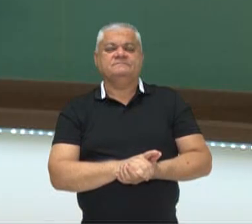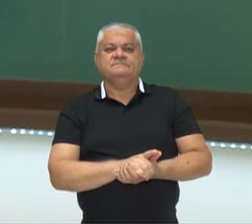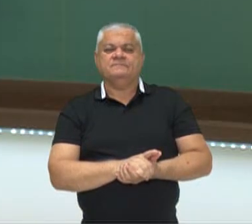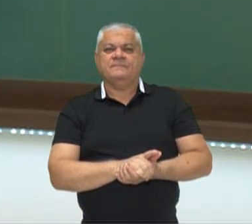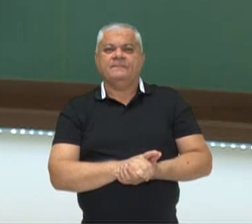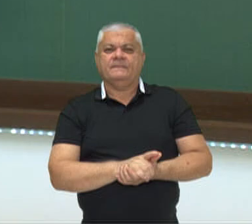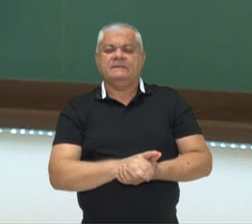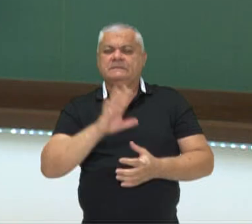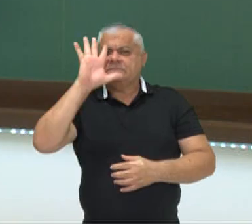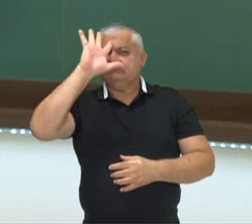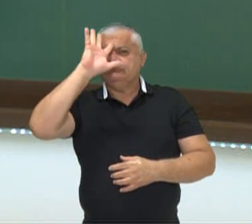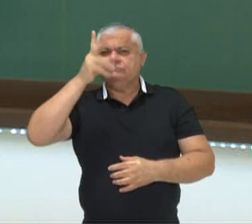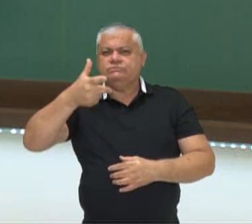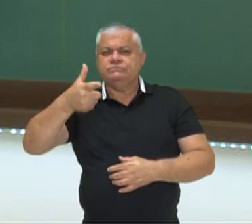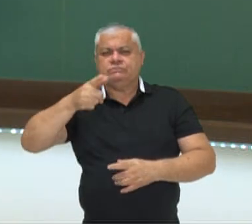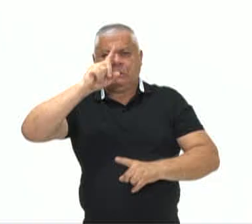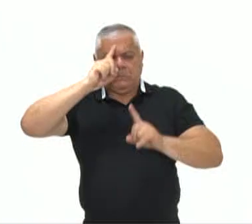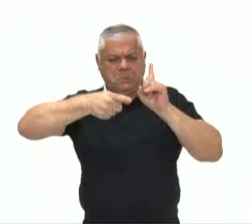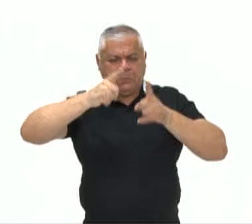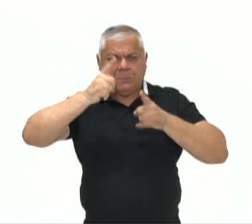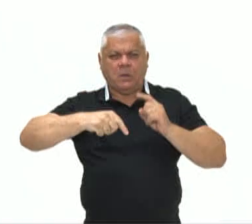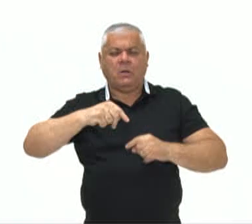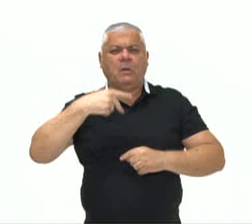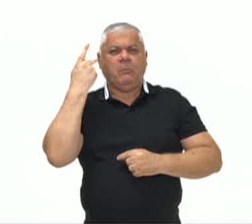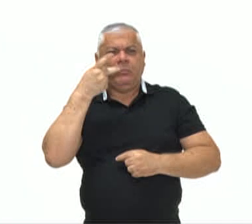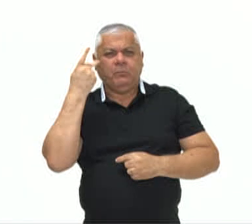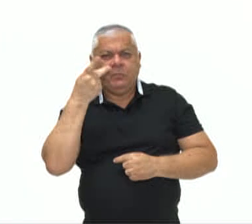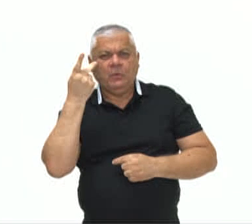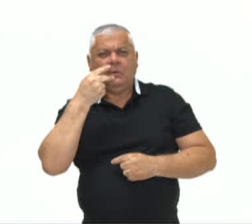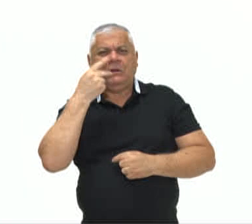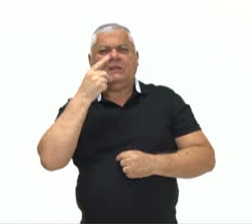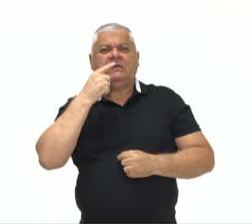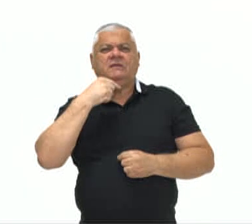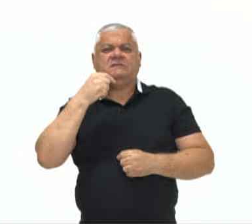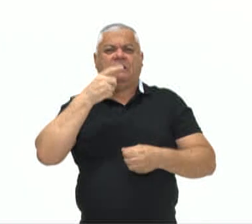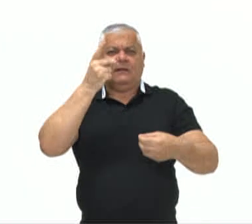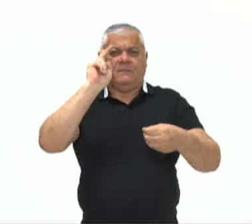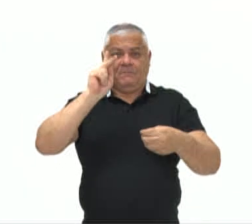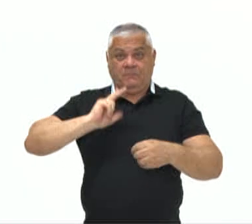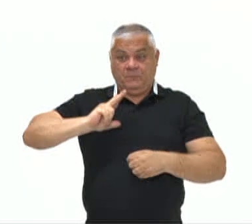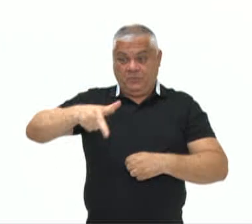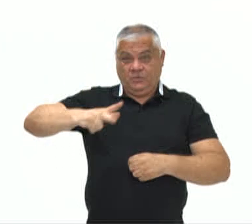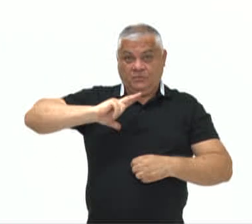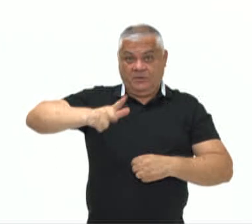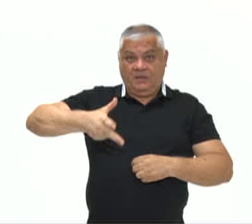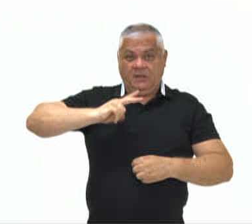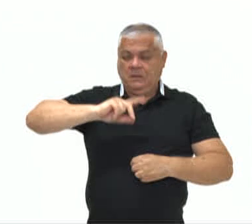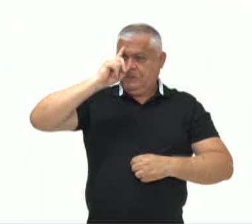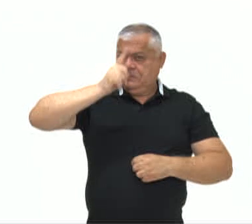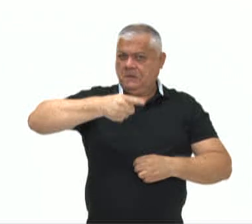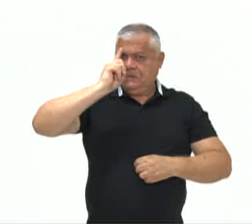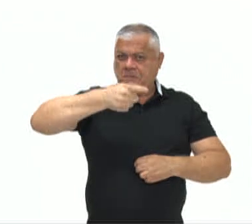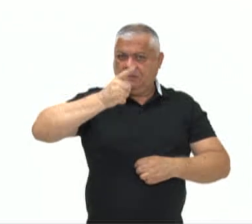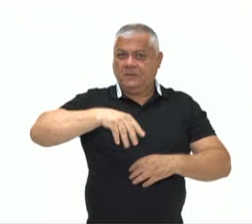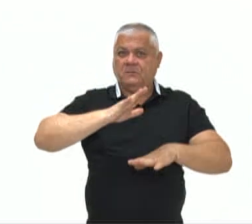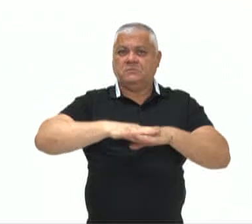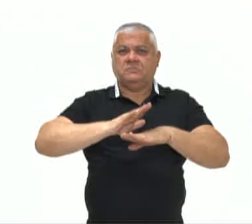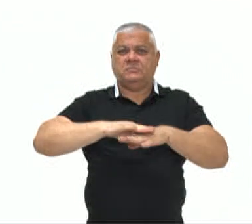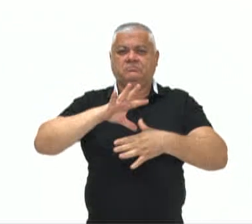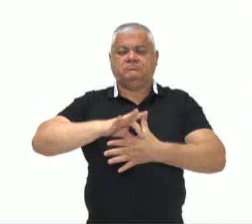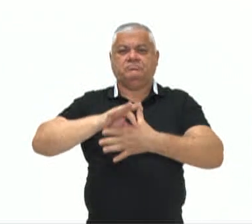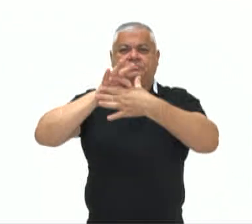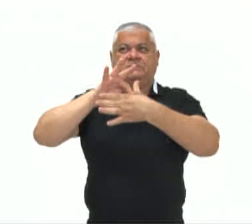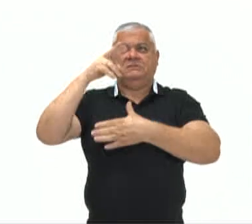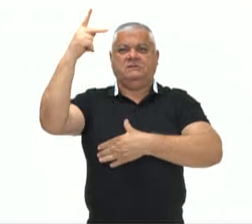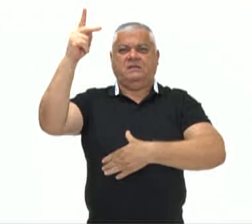Todas as decisões políticas relacionadas à colônia de Portugal, na América, eram tomadas pelo soberano